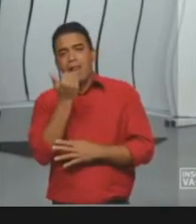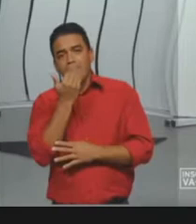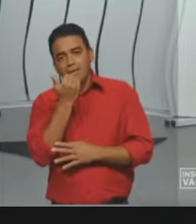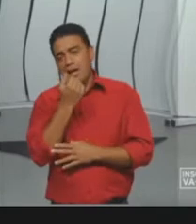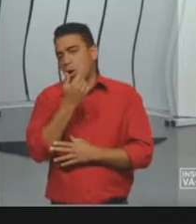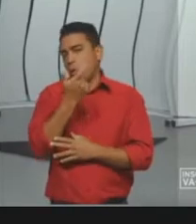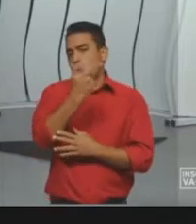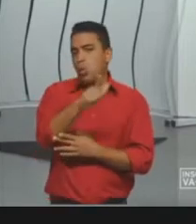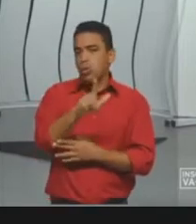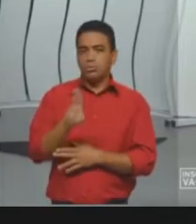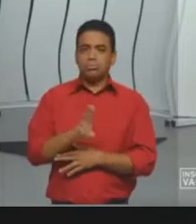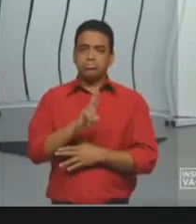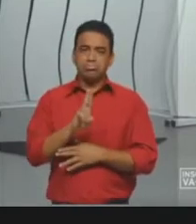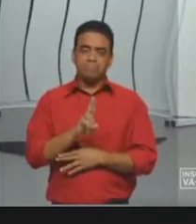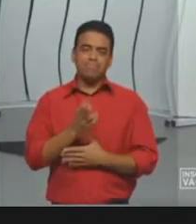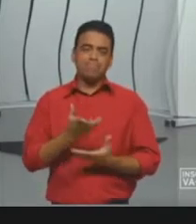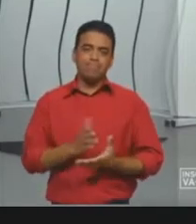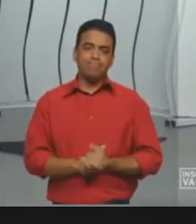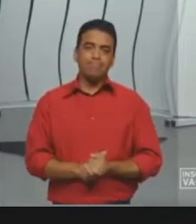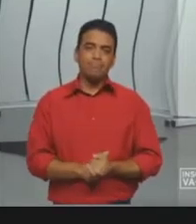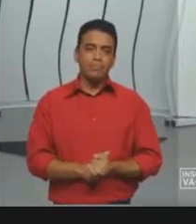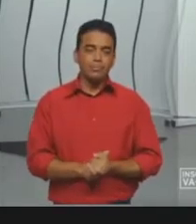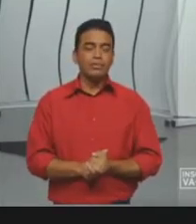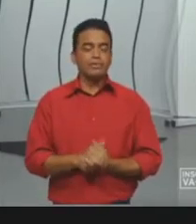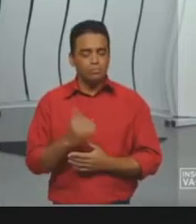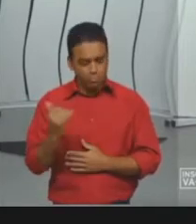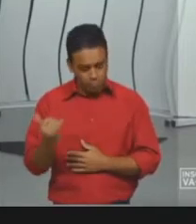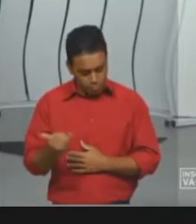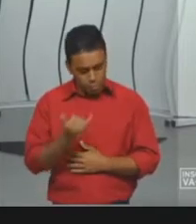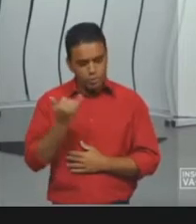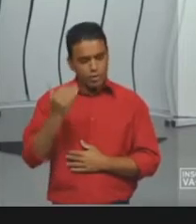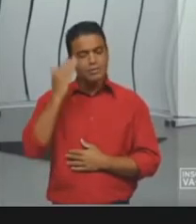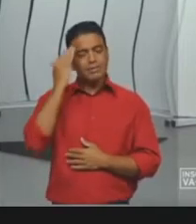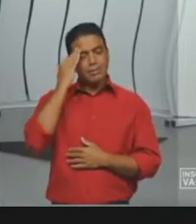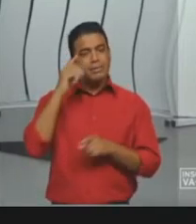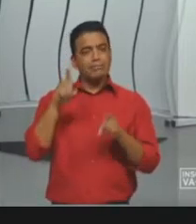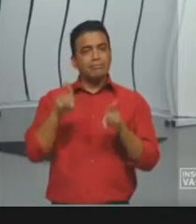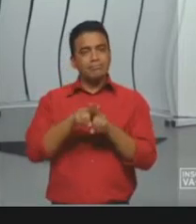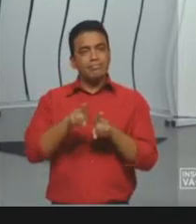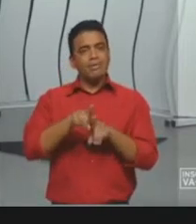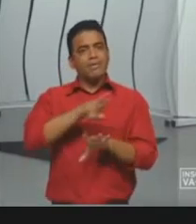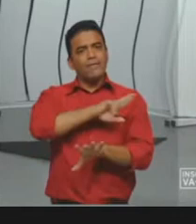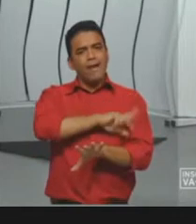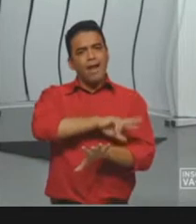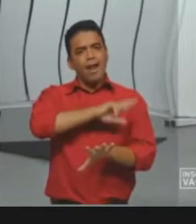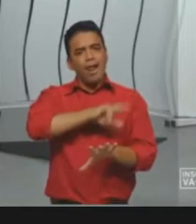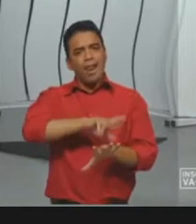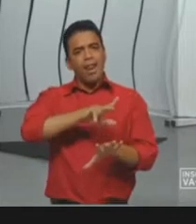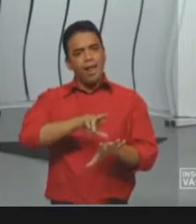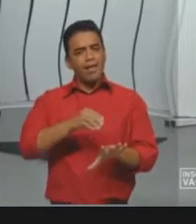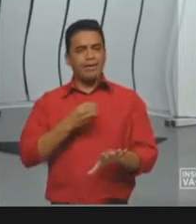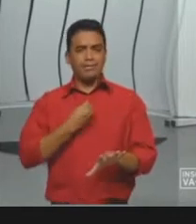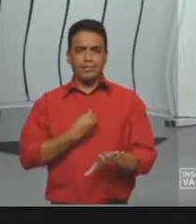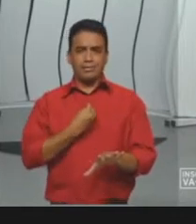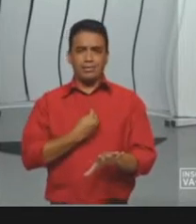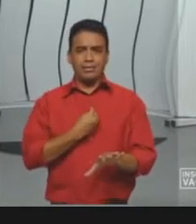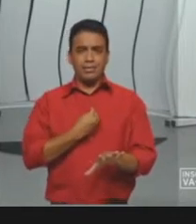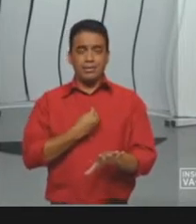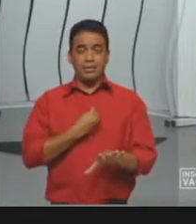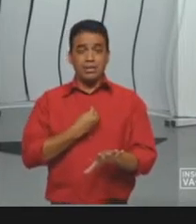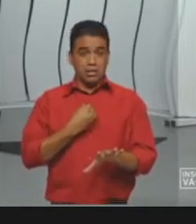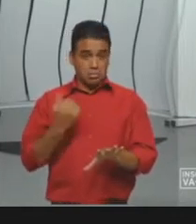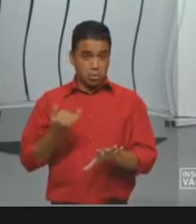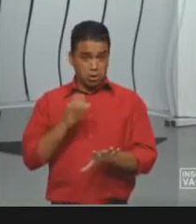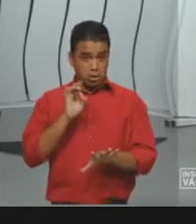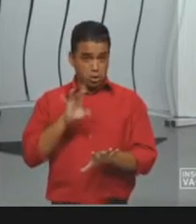materiais. Mas é importante saber também que a biodiversidade não é importante apenas por causa